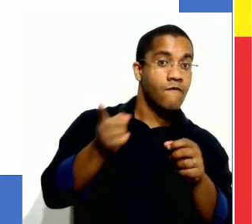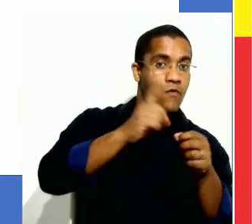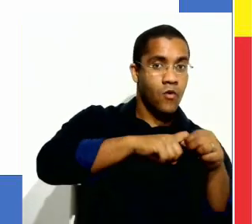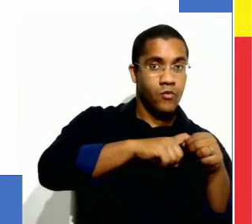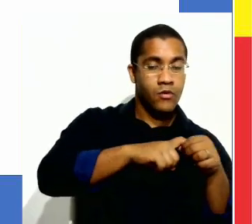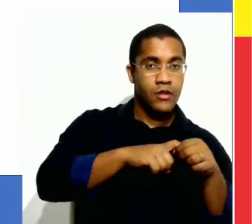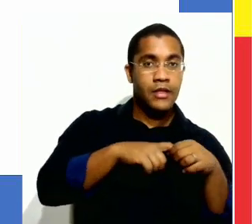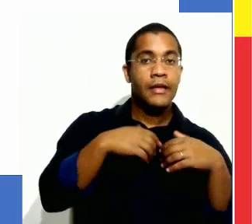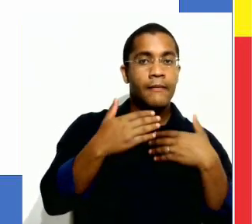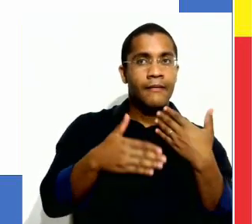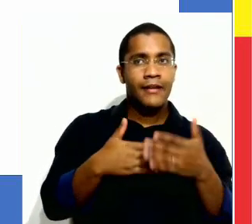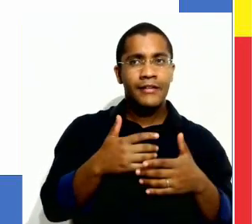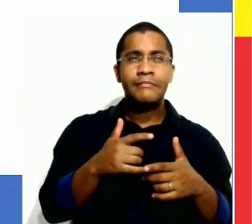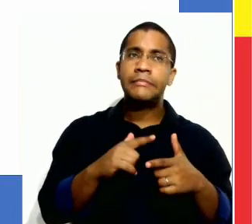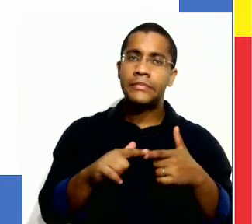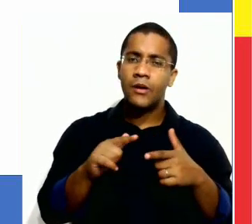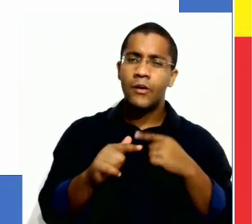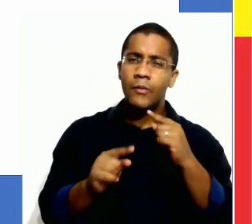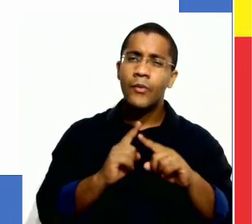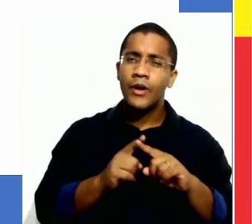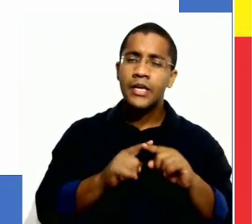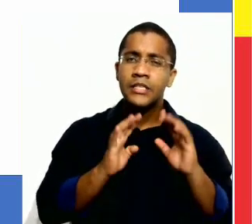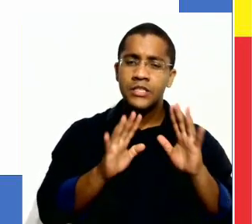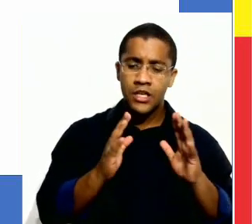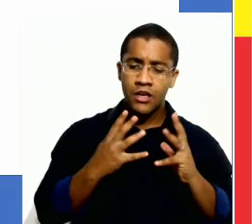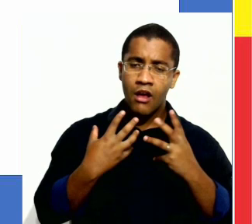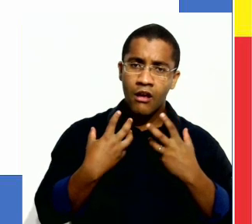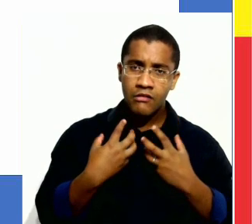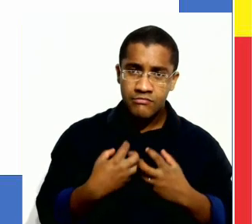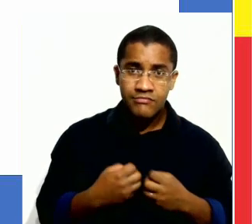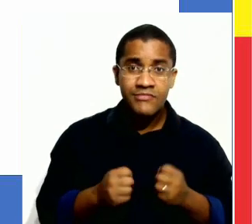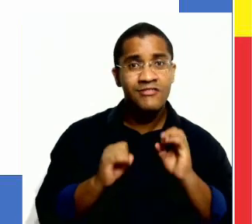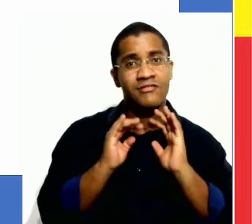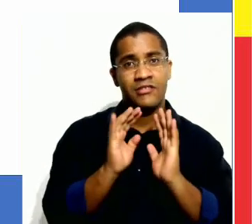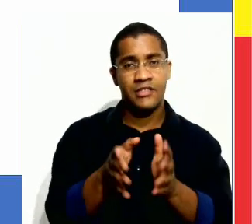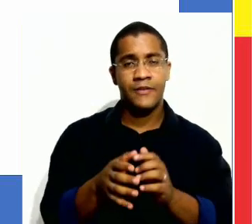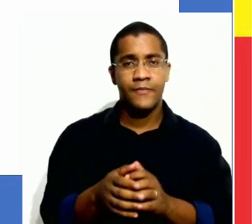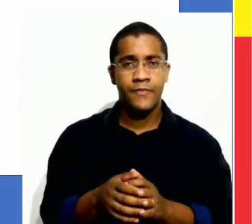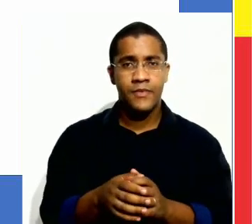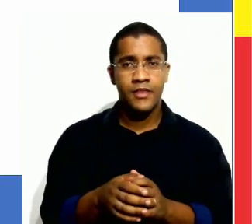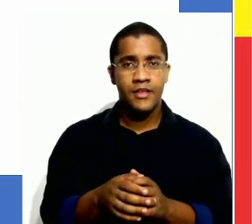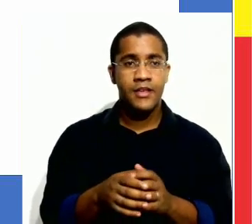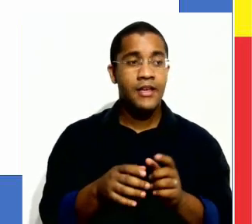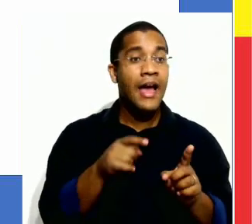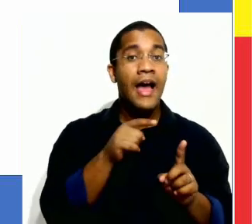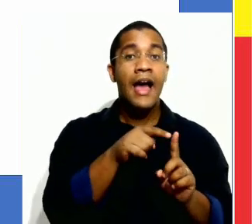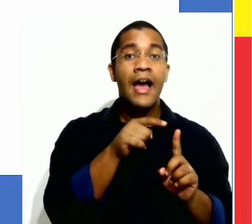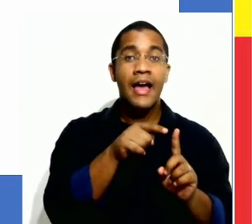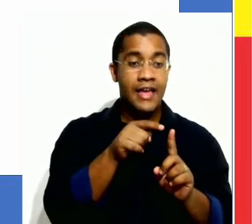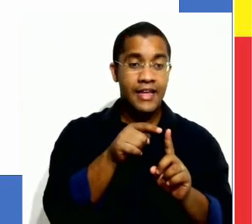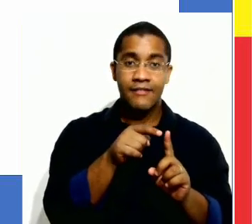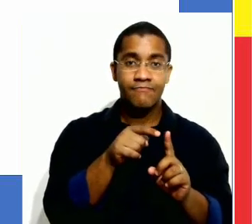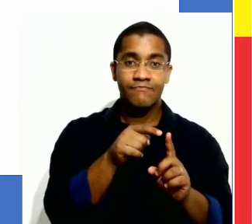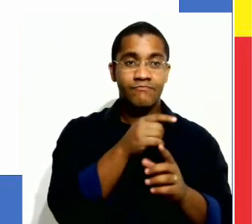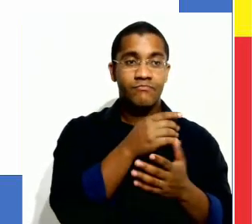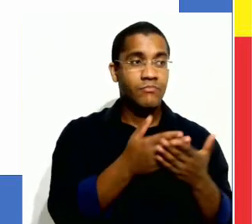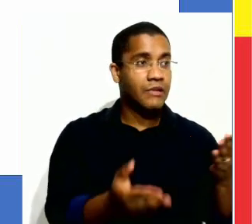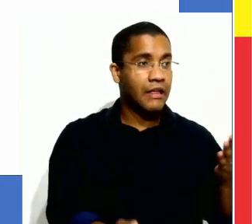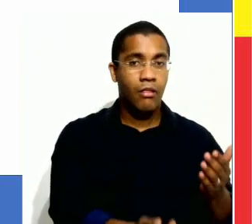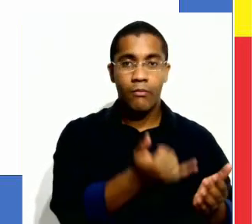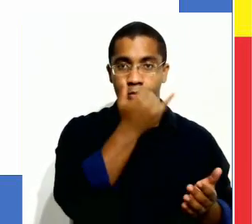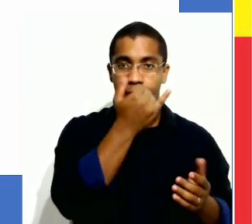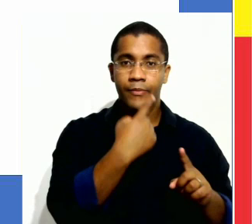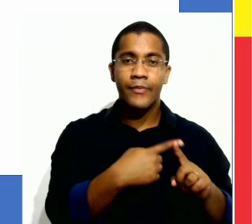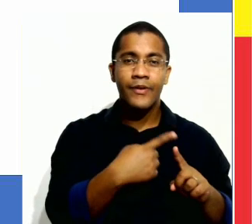Aí que tá. Voltou, já cansado, é isso. Então foi derrotado por